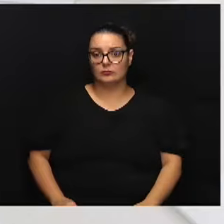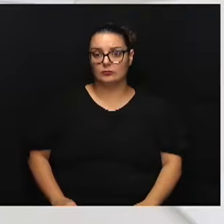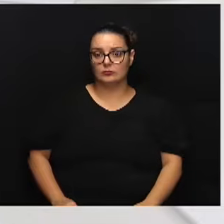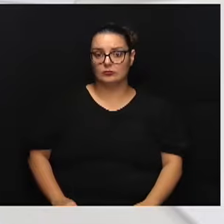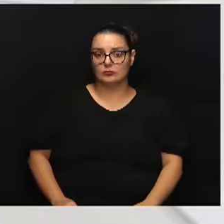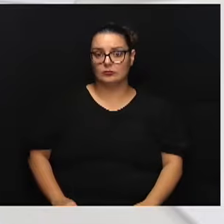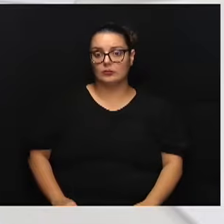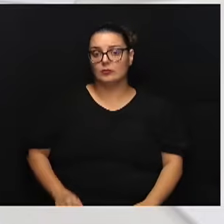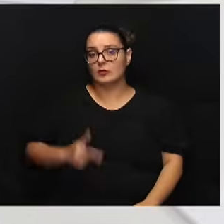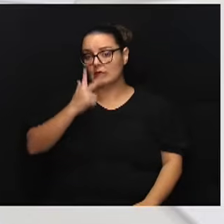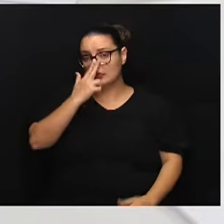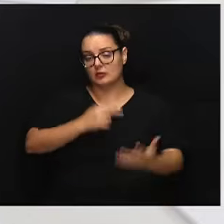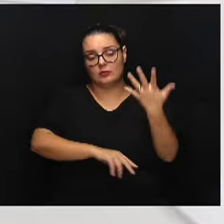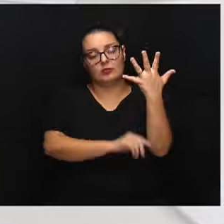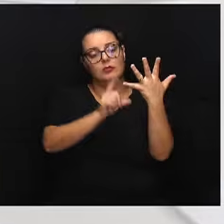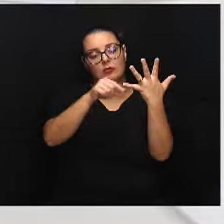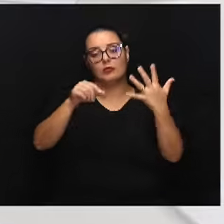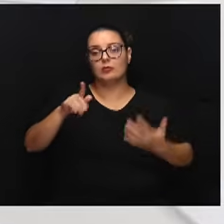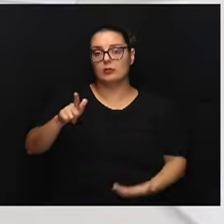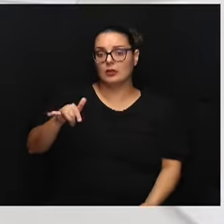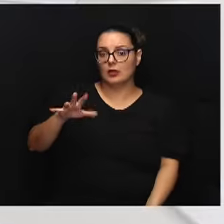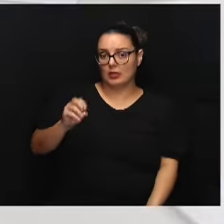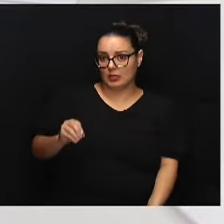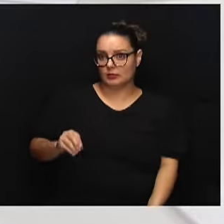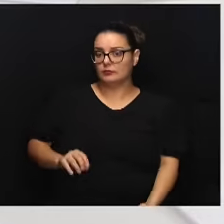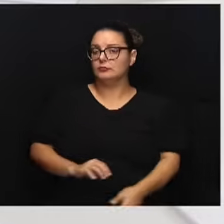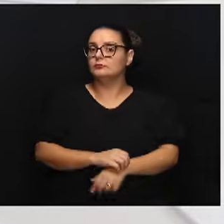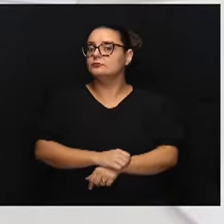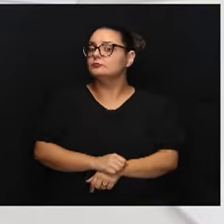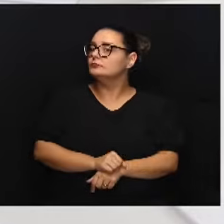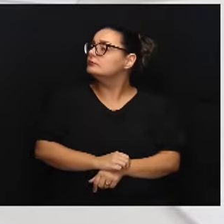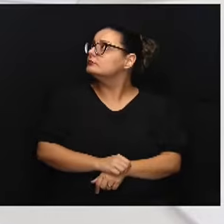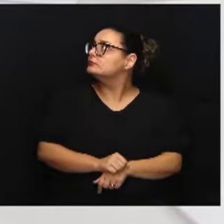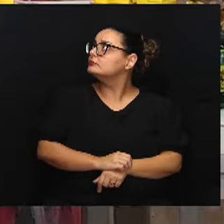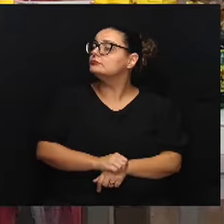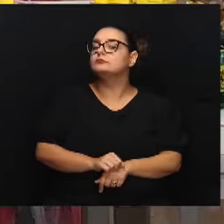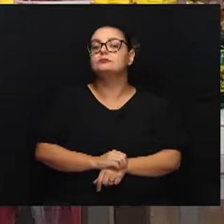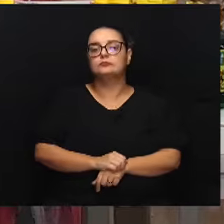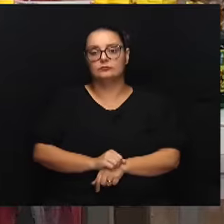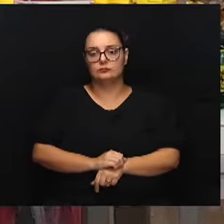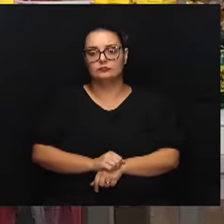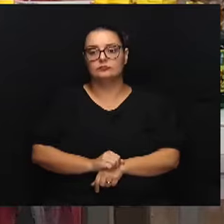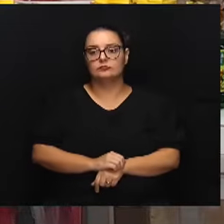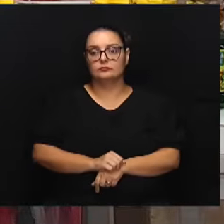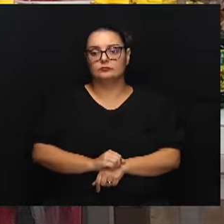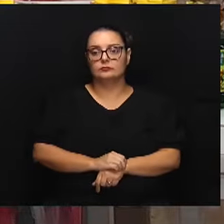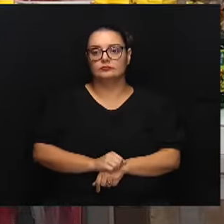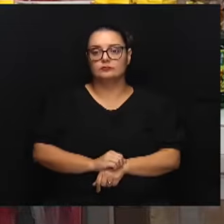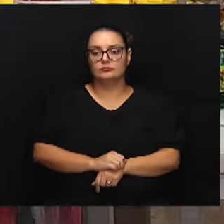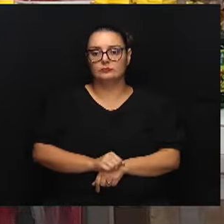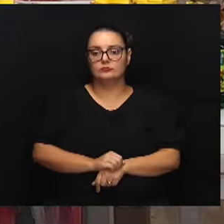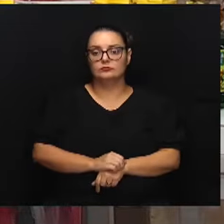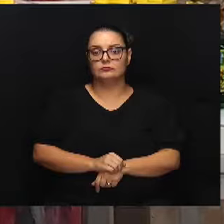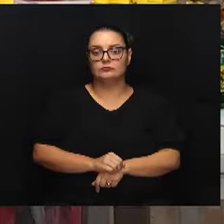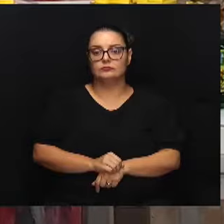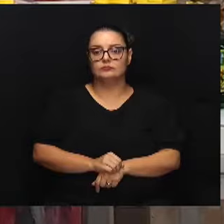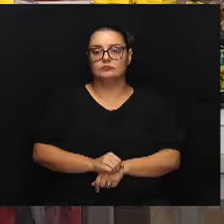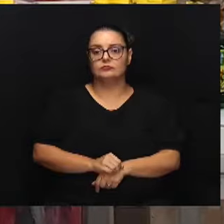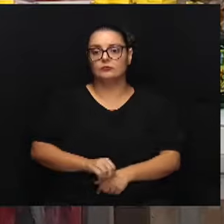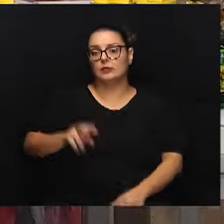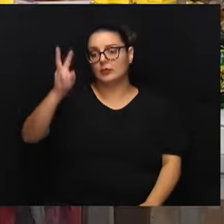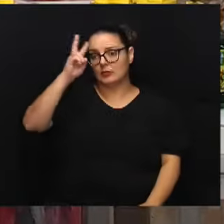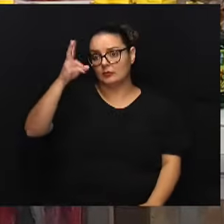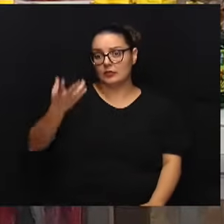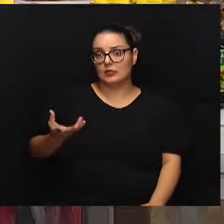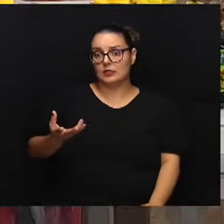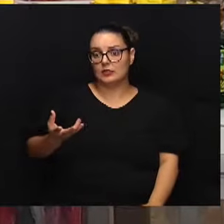galho. Tanto de um lado quanto do outro. Só fechamos aqui o local. Lembrando, gente, se for